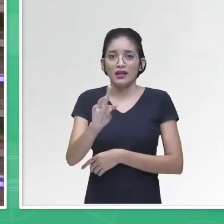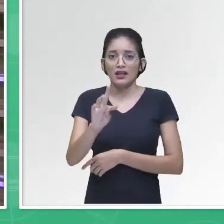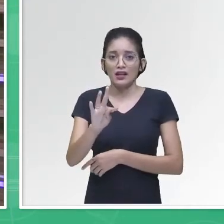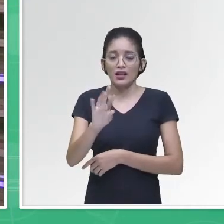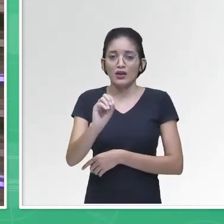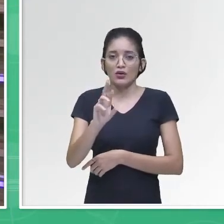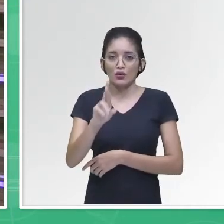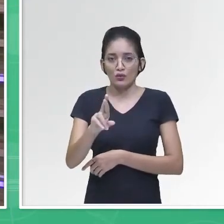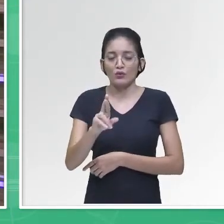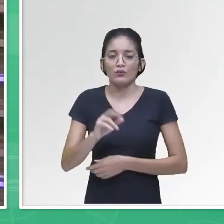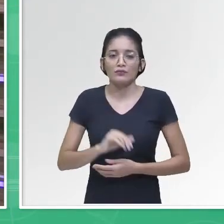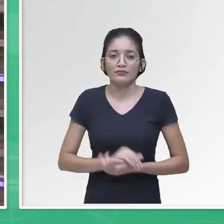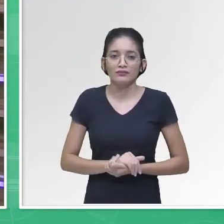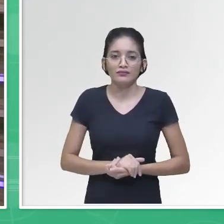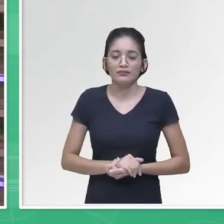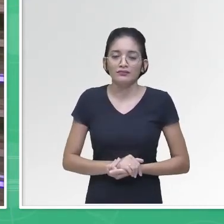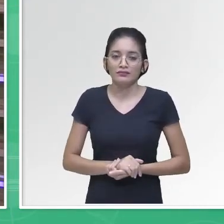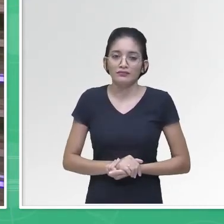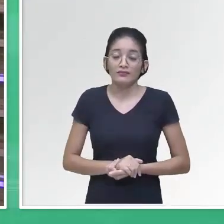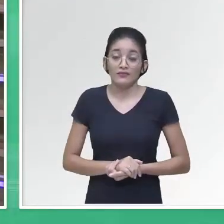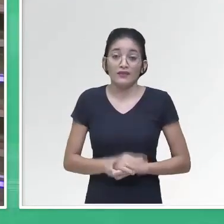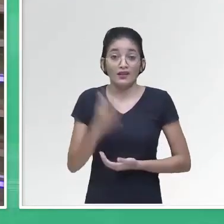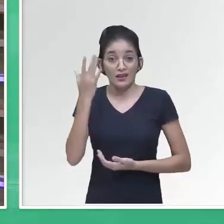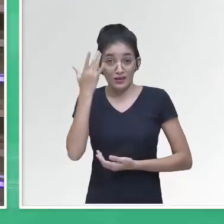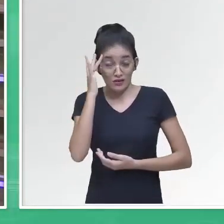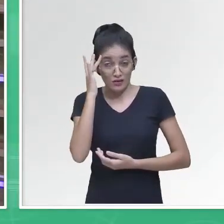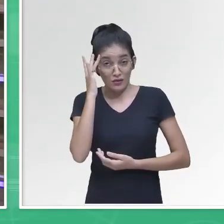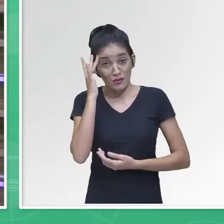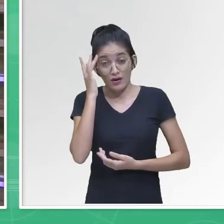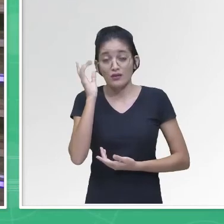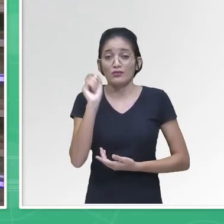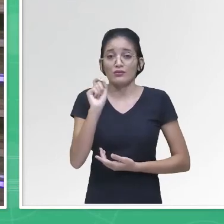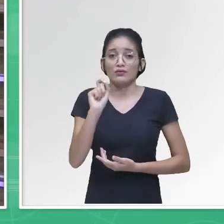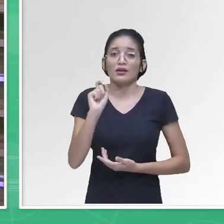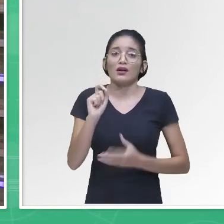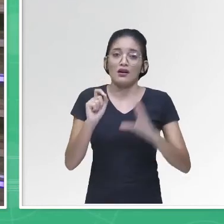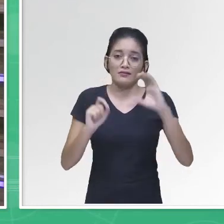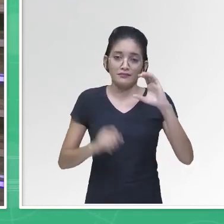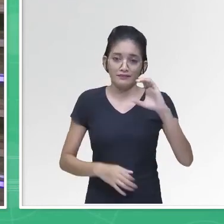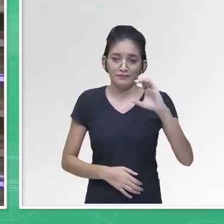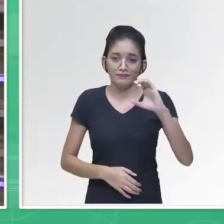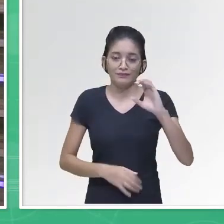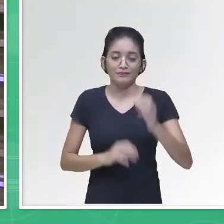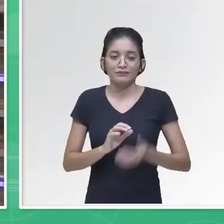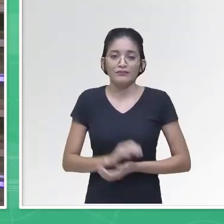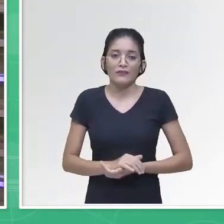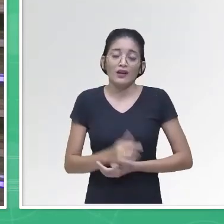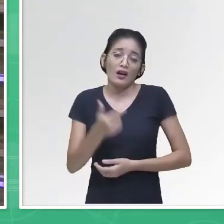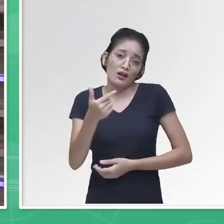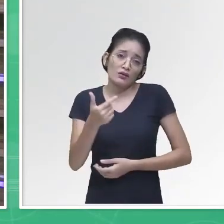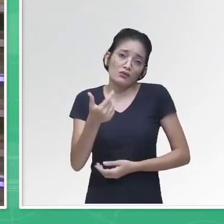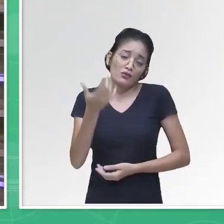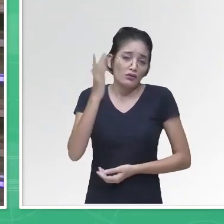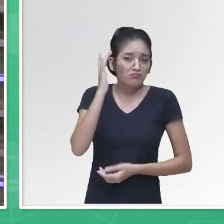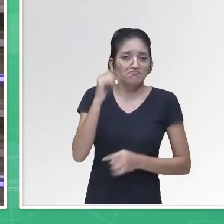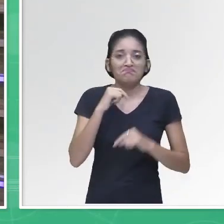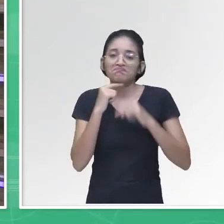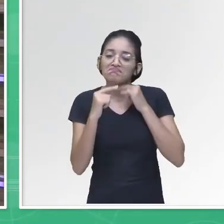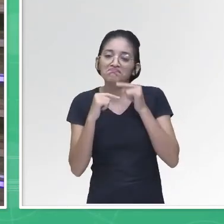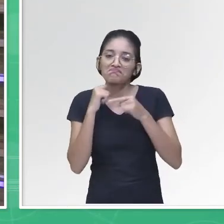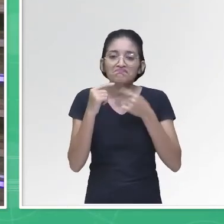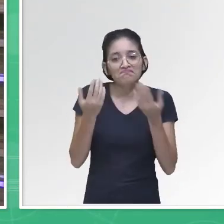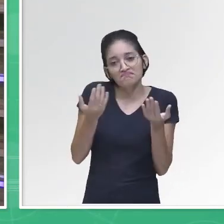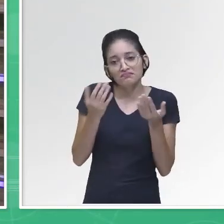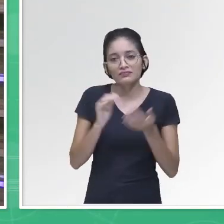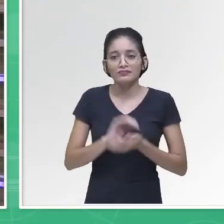Vitor Lessa. Eu acho que é a letra C. Aí a questão 2, eu acho que ele deve estar assim um pouco